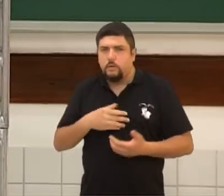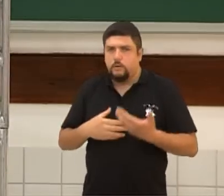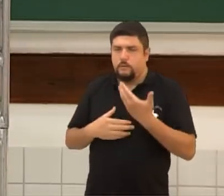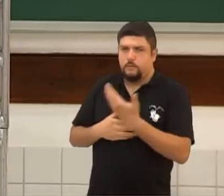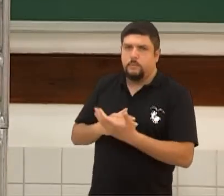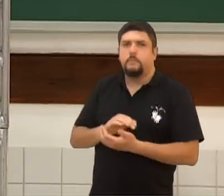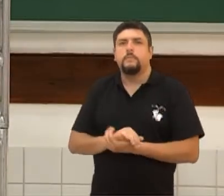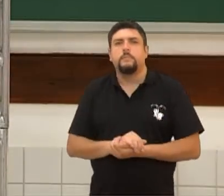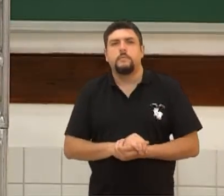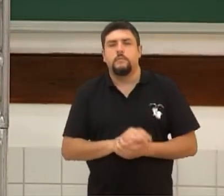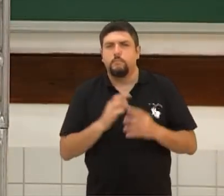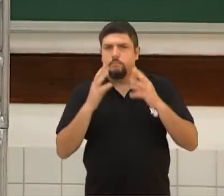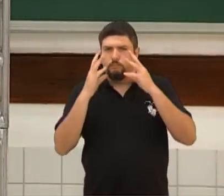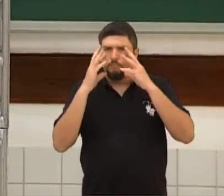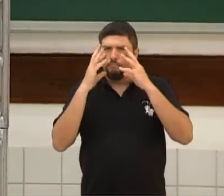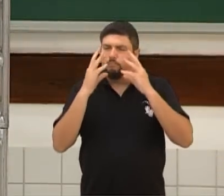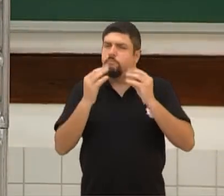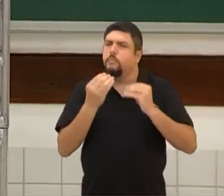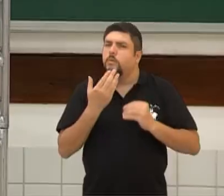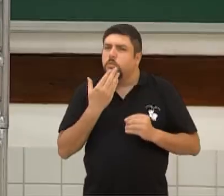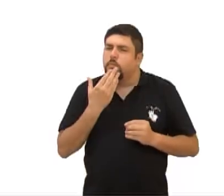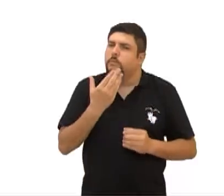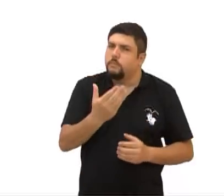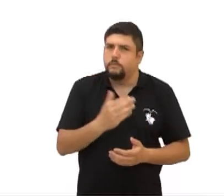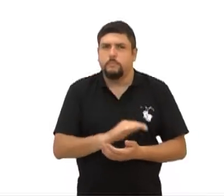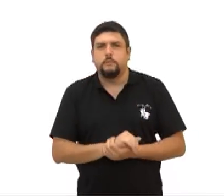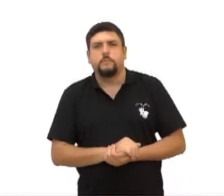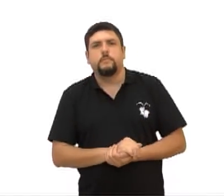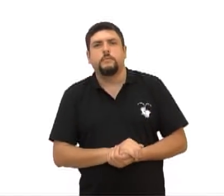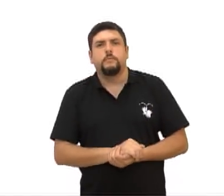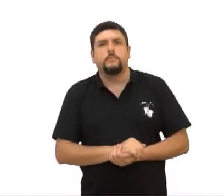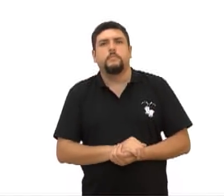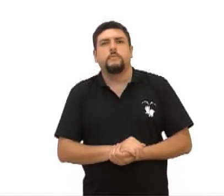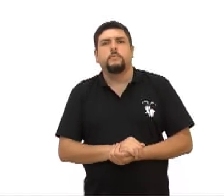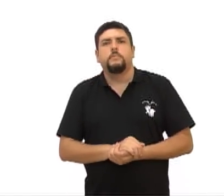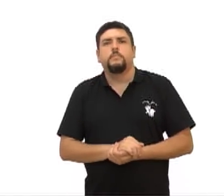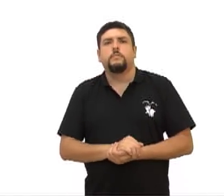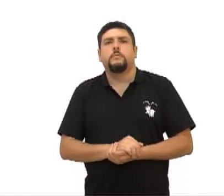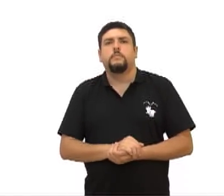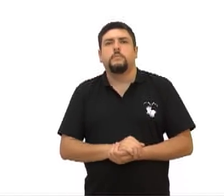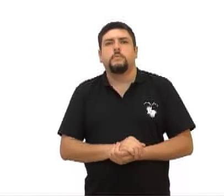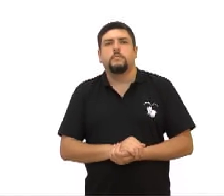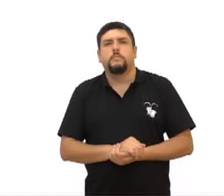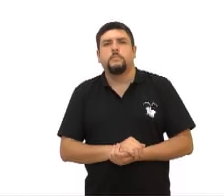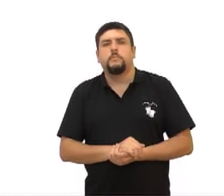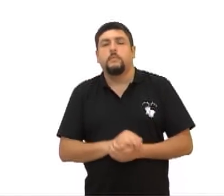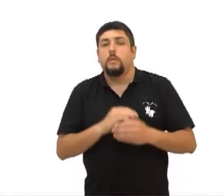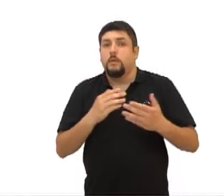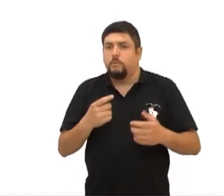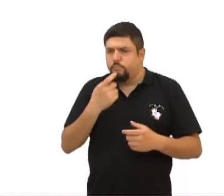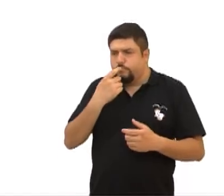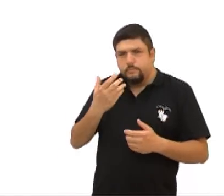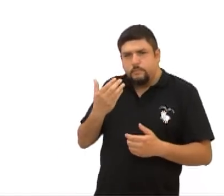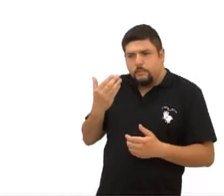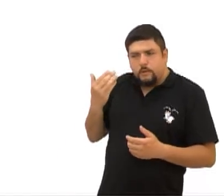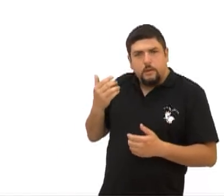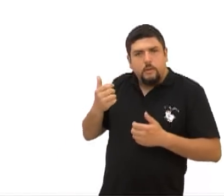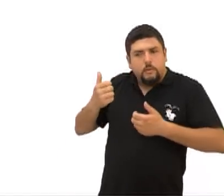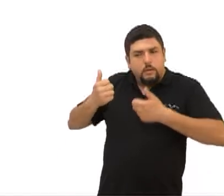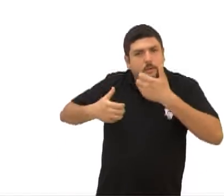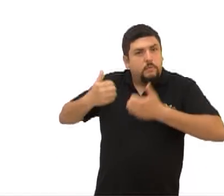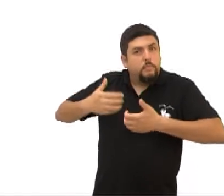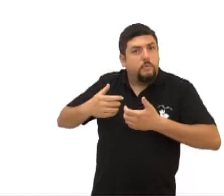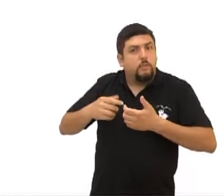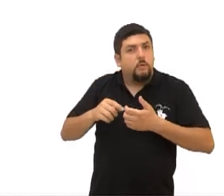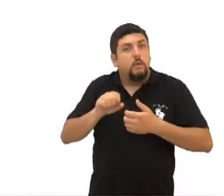atividade. Preste bastante atenção no que está sendo perguntado. Bacana? Qual então, né, nós acabamos de falar sobre isso, se você prestou atenção